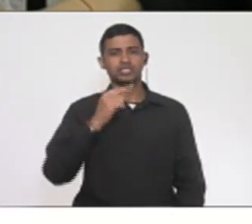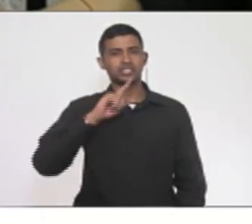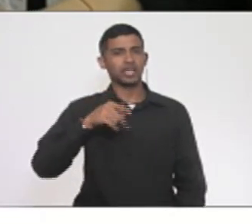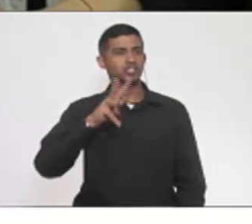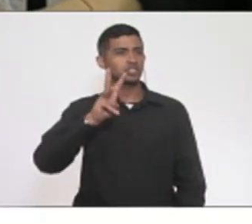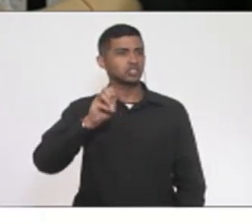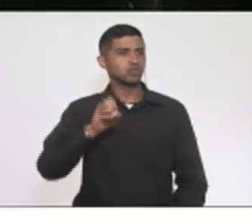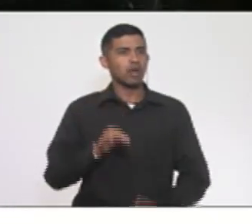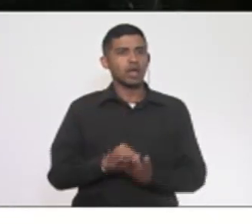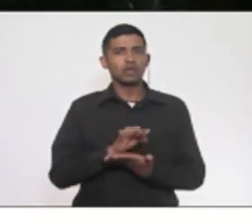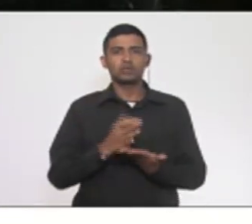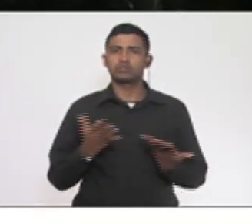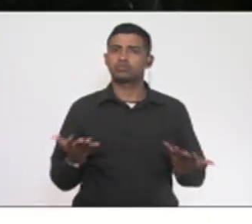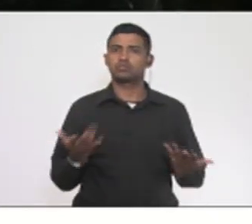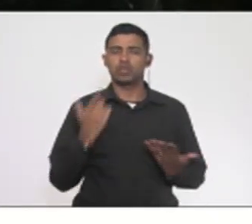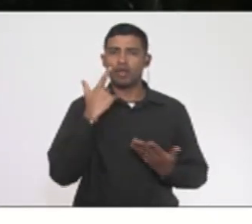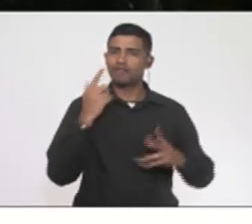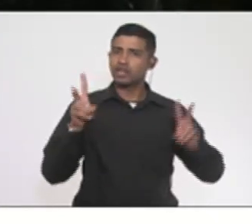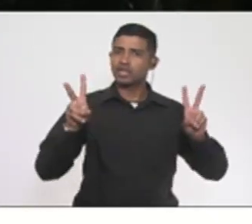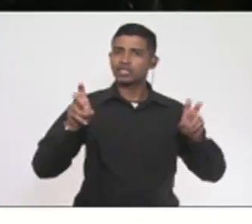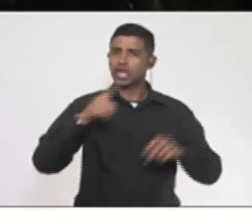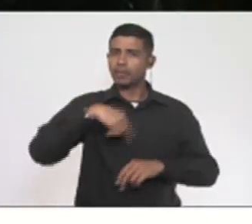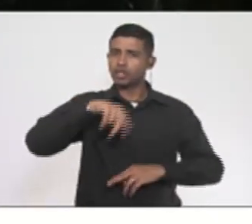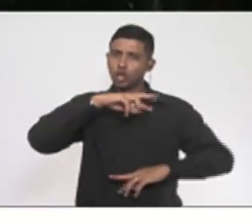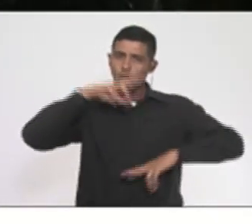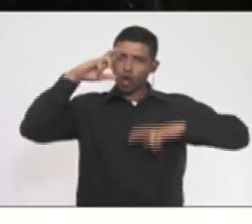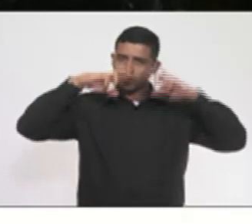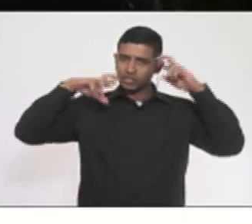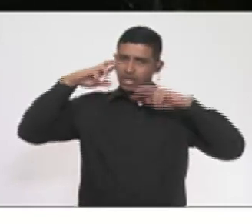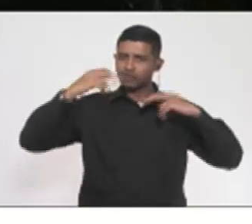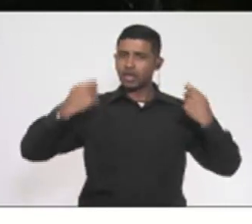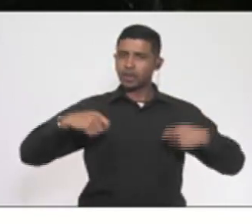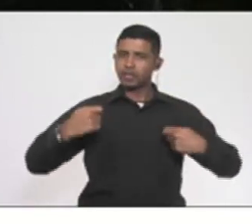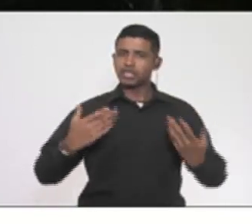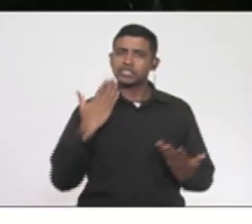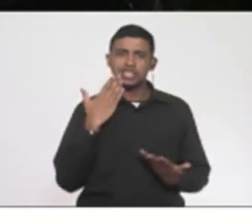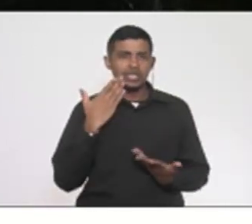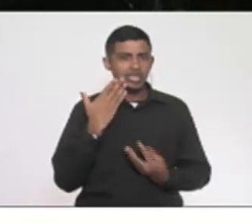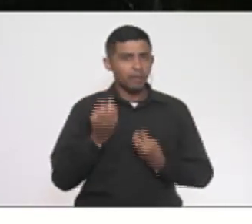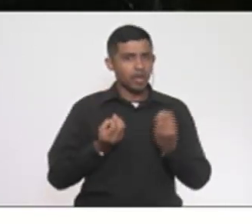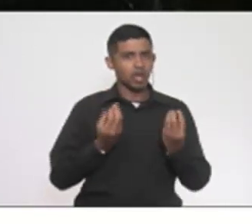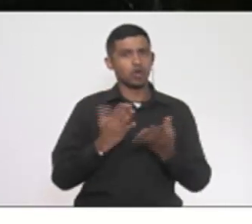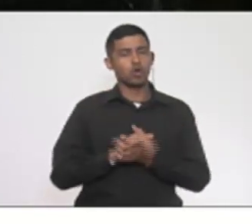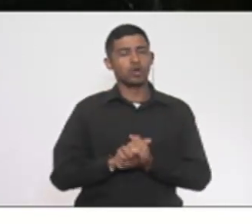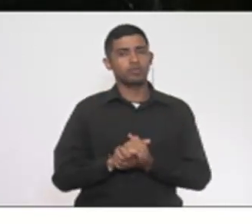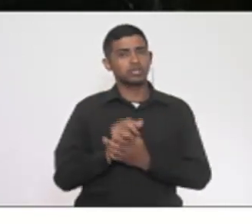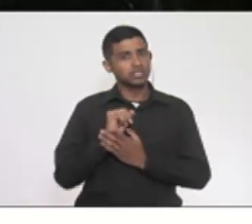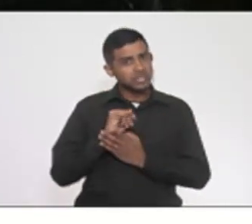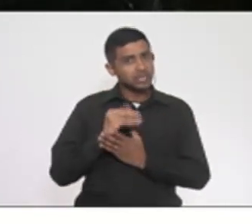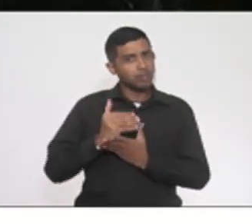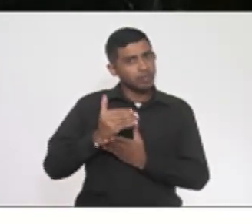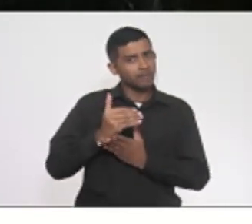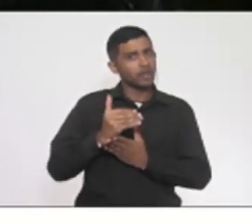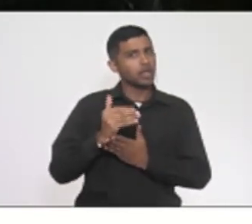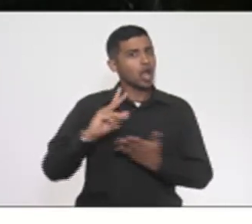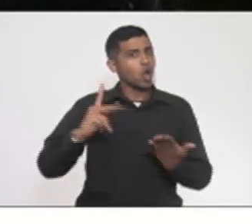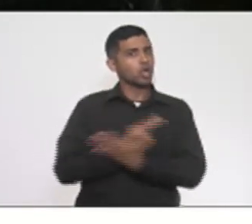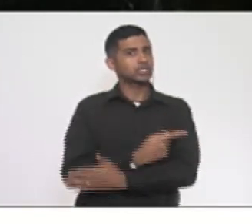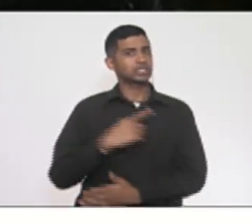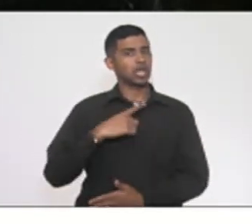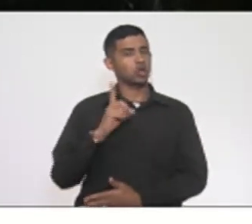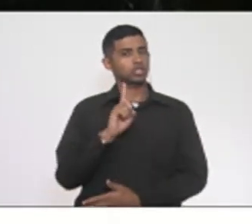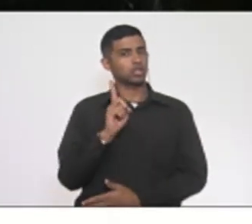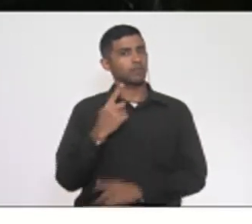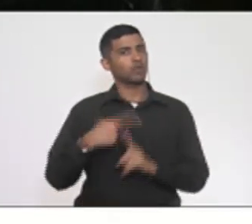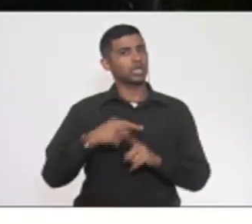Exatamente. Então, esse é um tema que a gente tem que estar observando se esse escalonamento vai ocorrer, porque se não ocorrer é uma questão